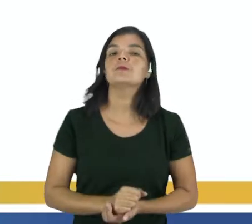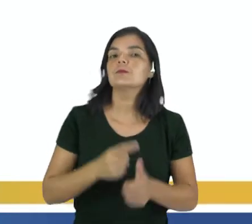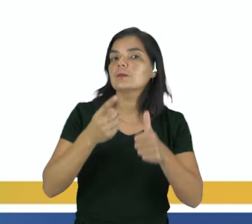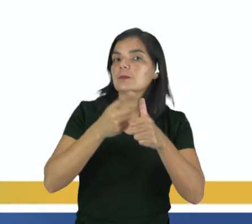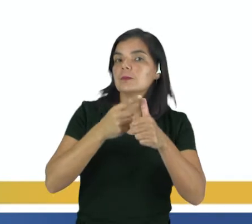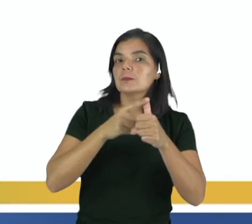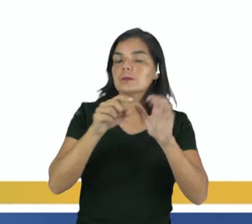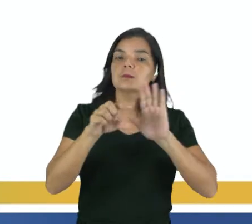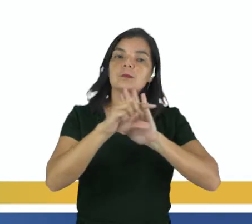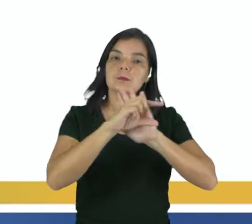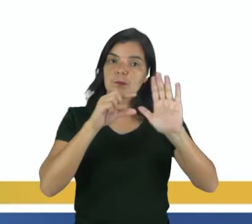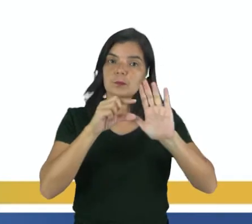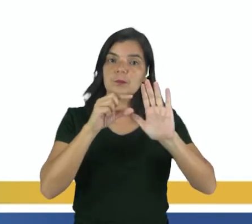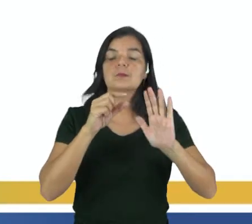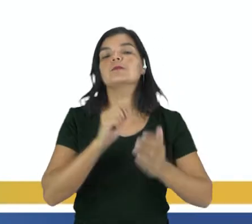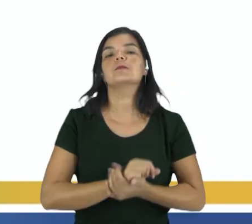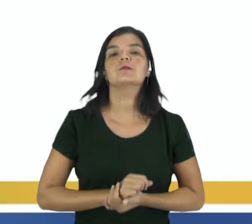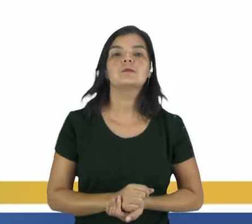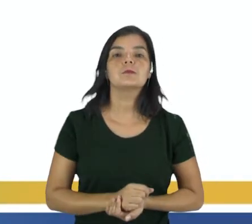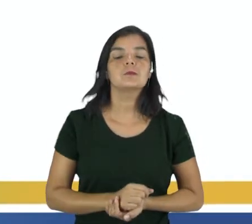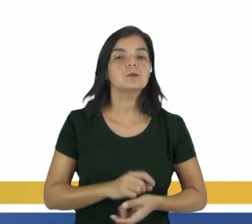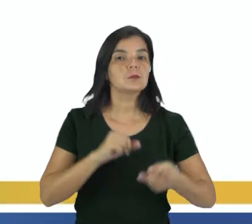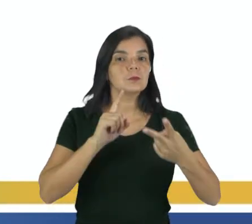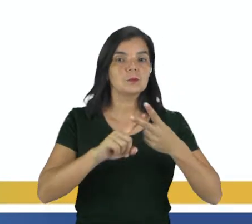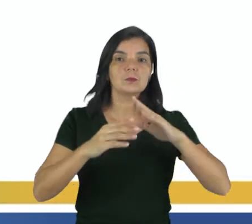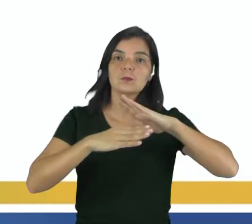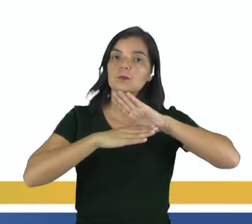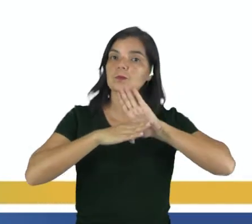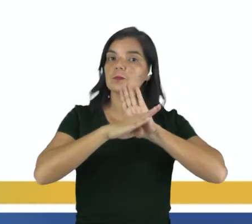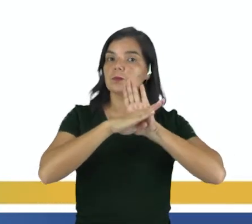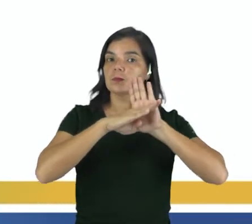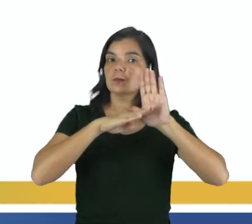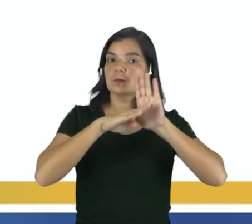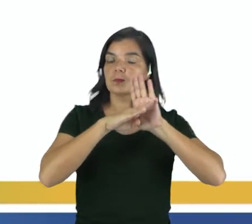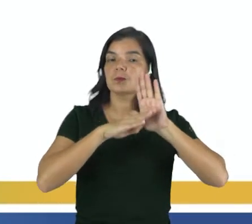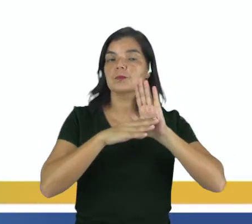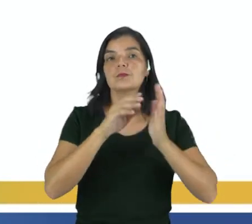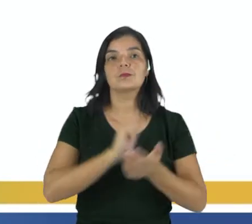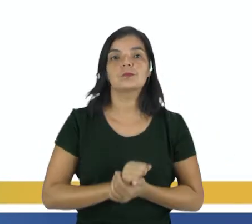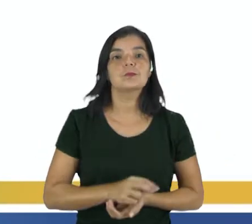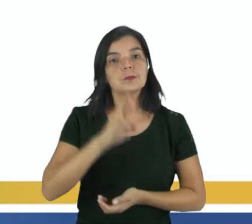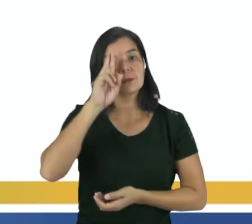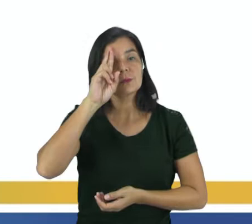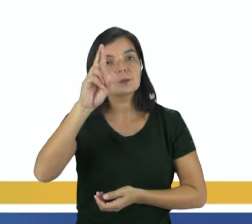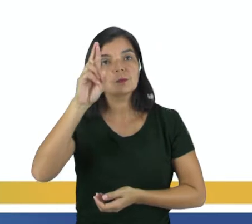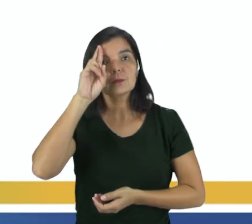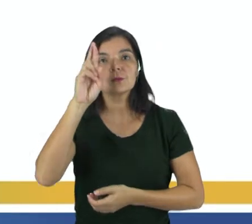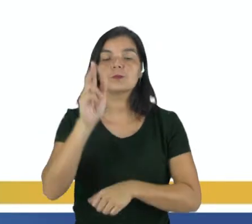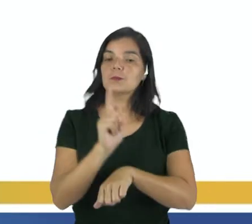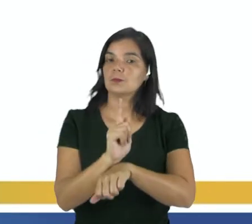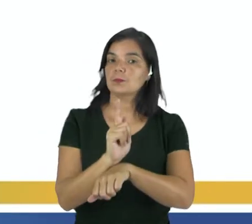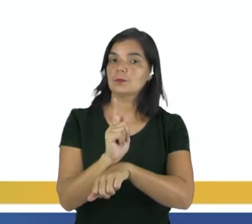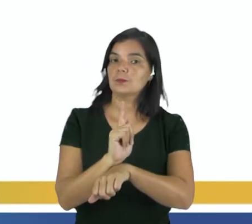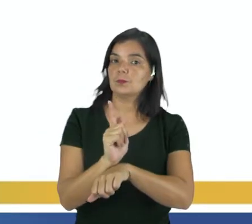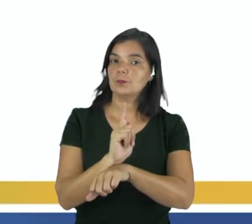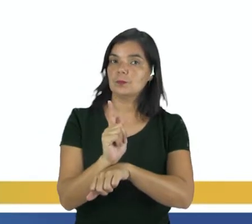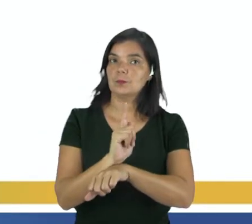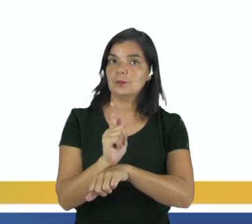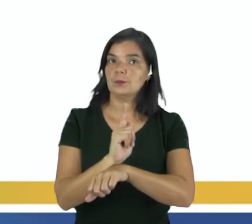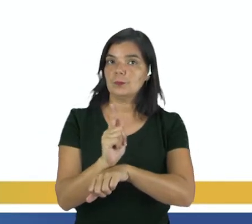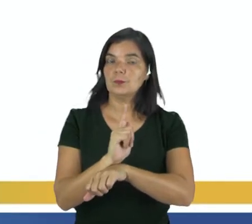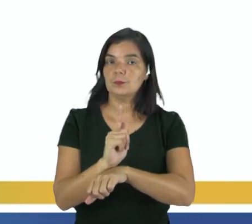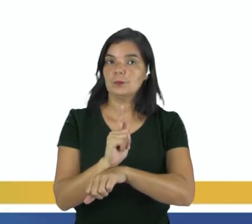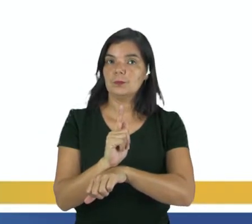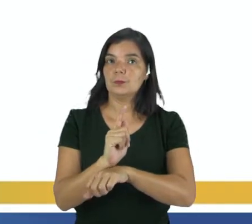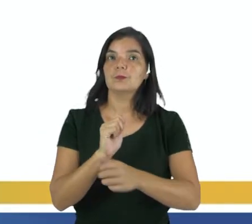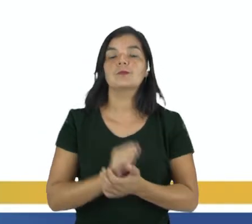primeira linha, local e data. Na linha abaixo, tem escrito, senhora gerente da loja Pessoal